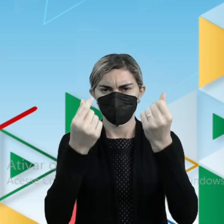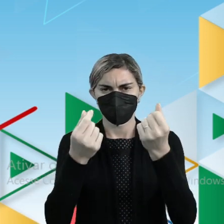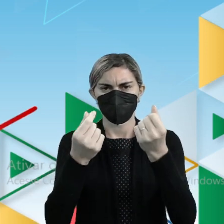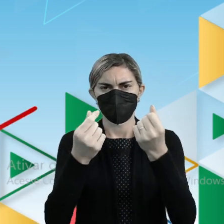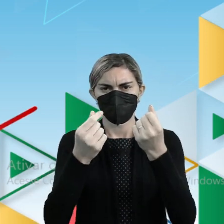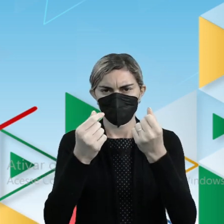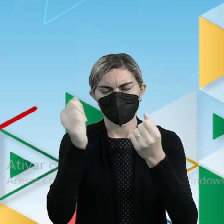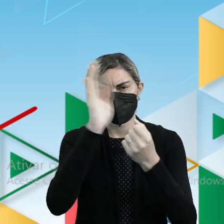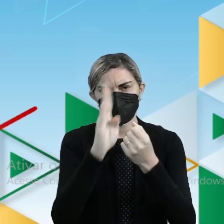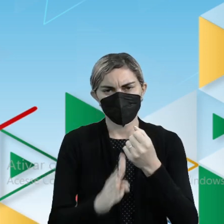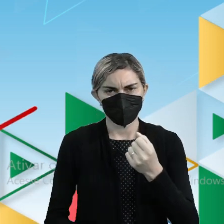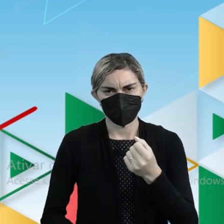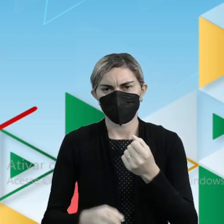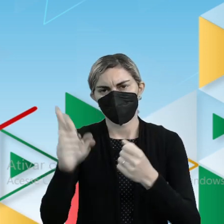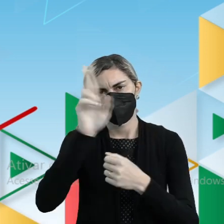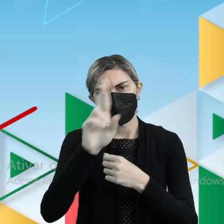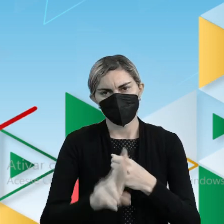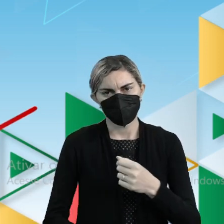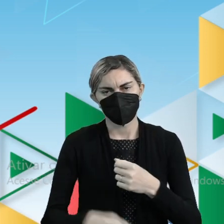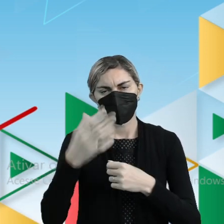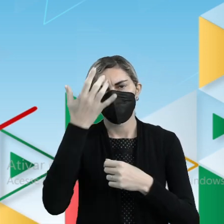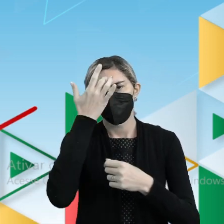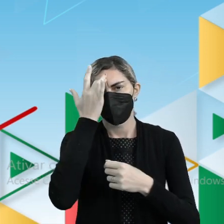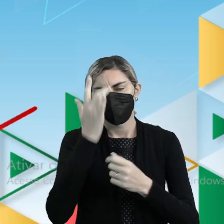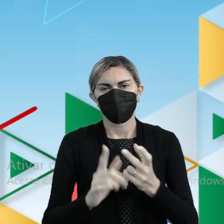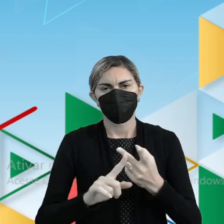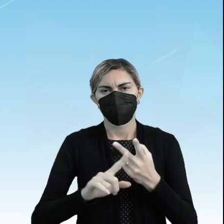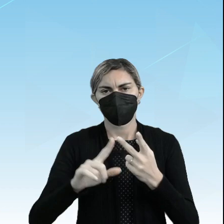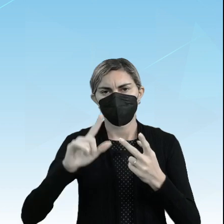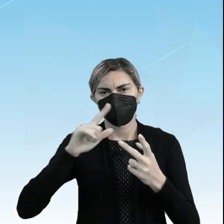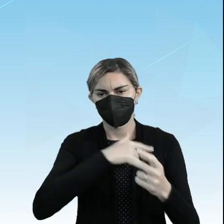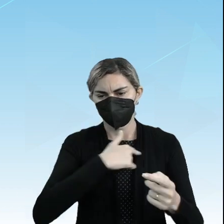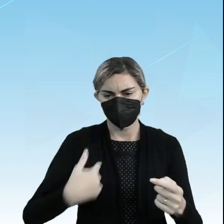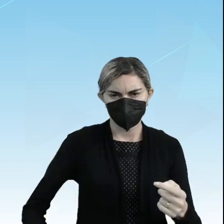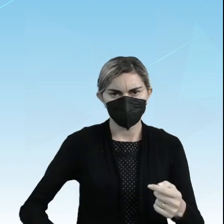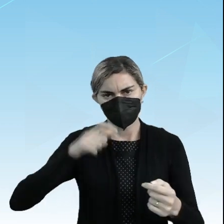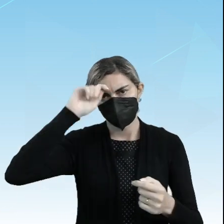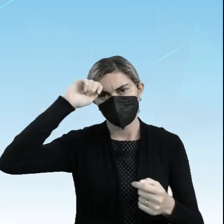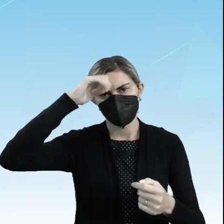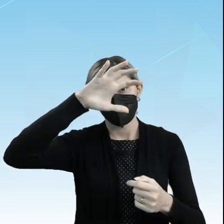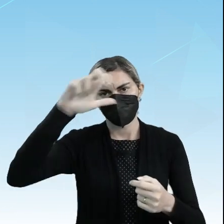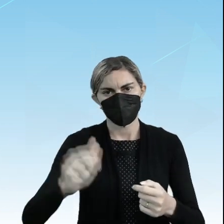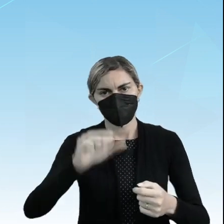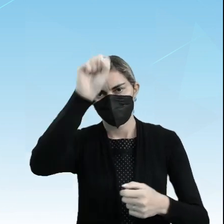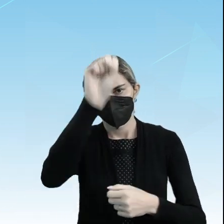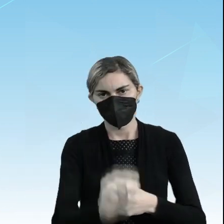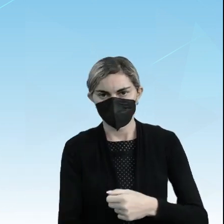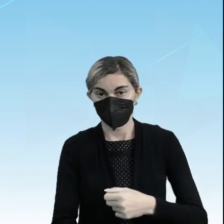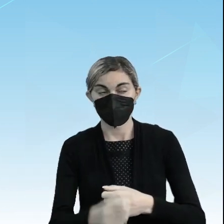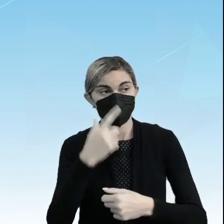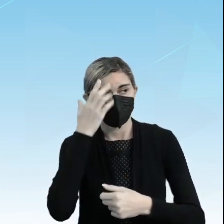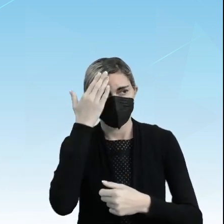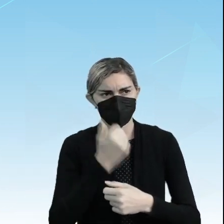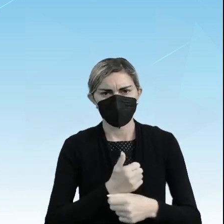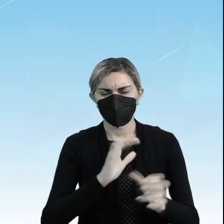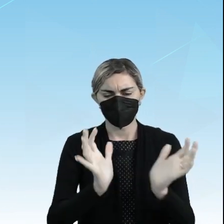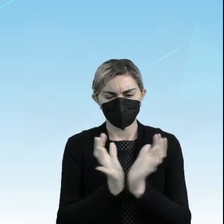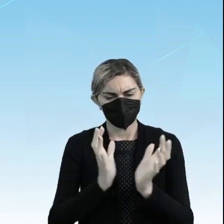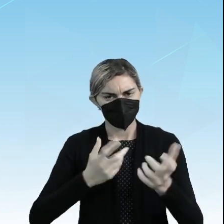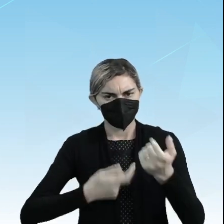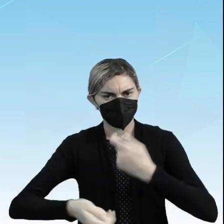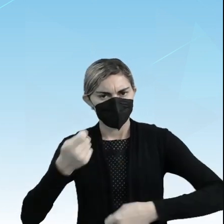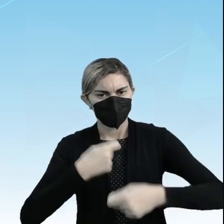BRICS. Brasil, Rússia, Índia, China e África do Sul. Vamos saber um pouquinho desse que não é bloco